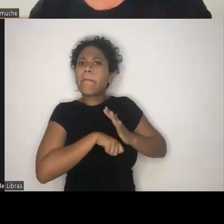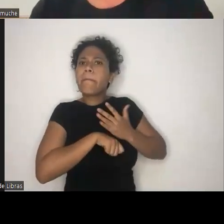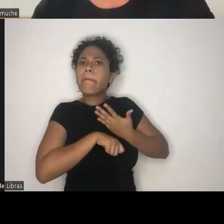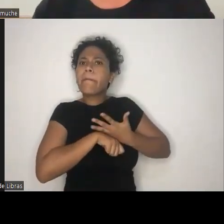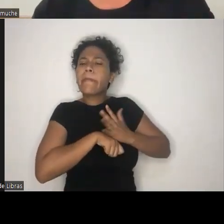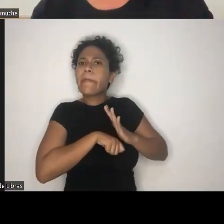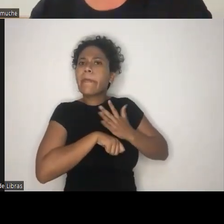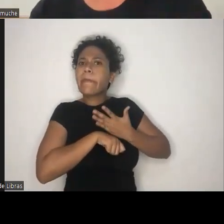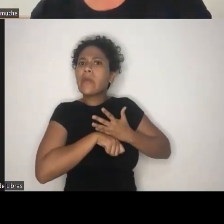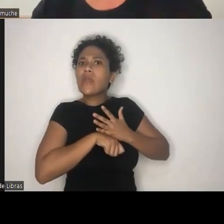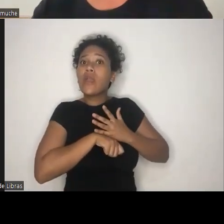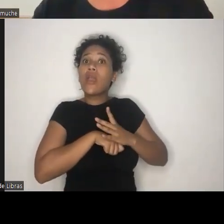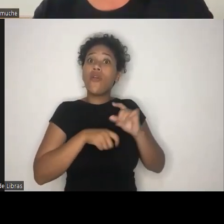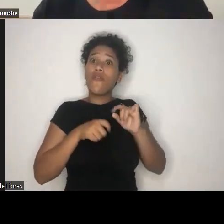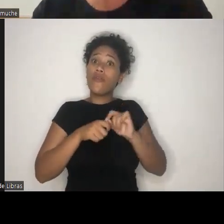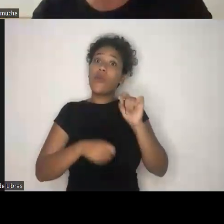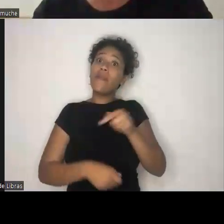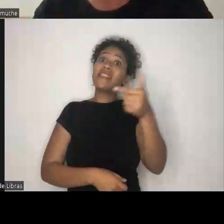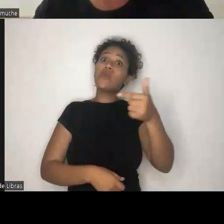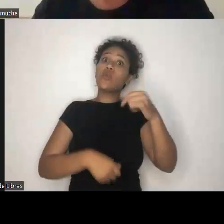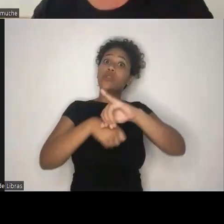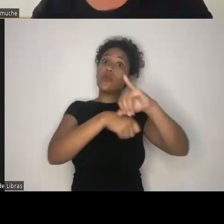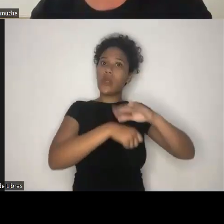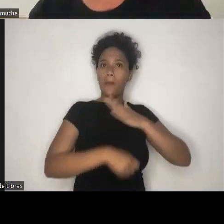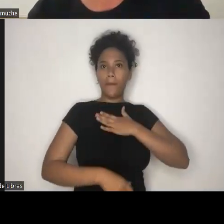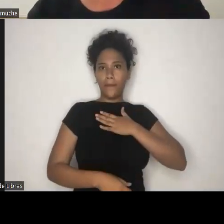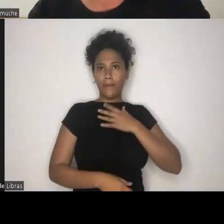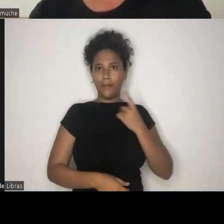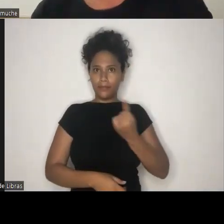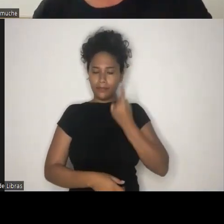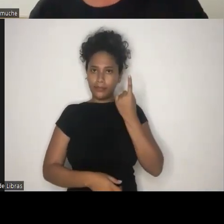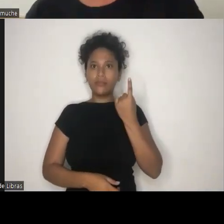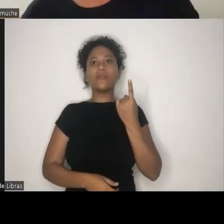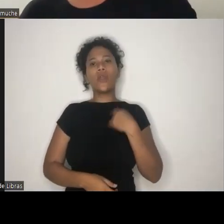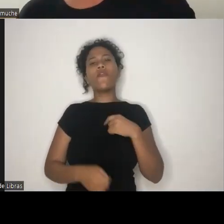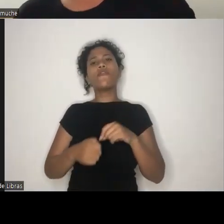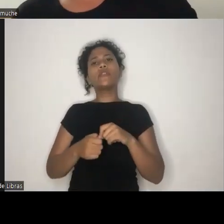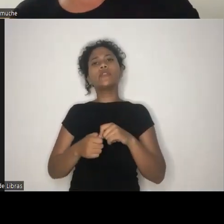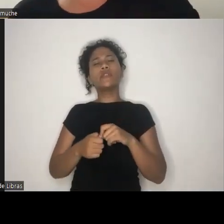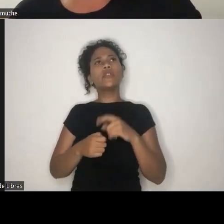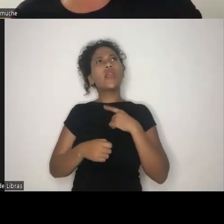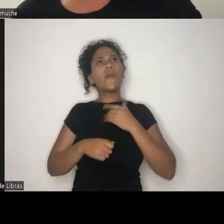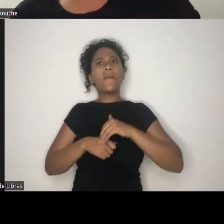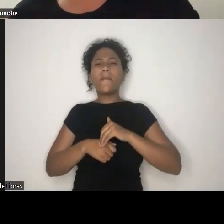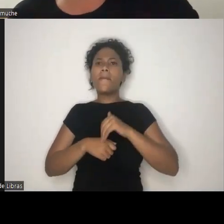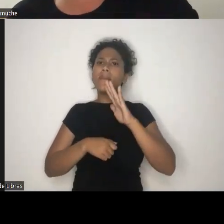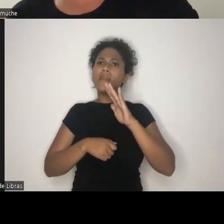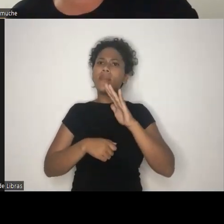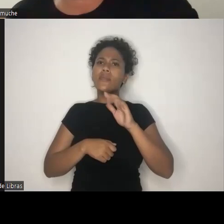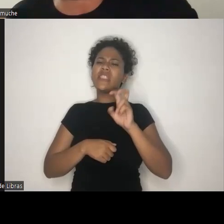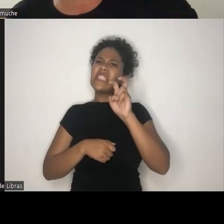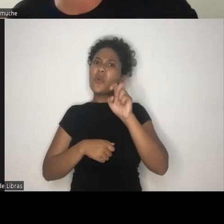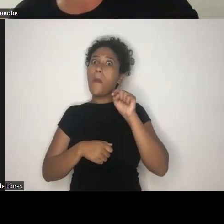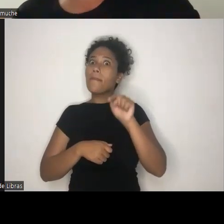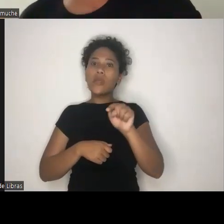foi quando eu fiz a minha segunda exposição individual eu cheguei a fazer eu tenho mais de eu tenho 5 mil desenhos